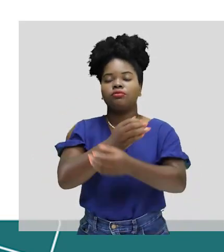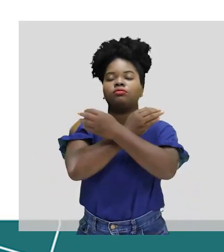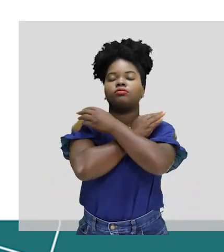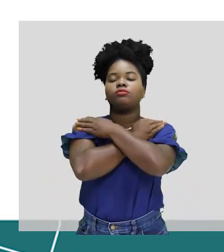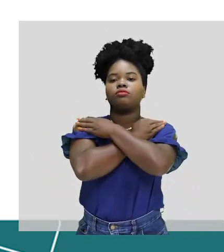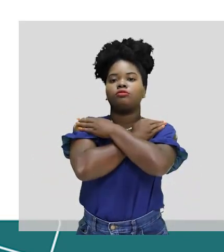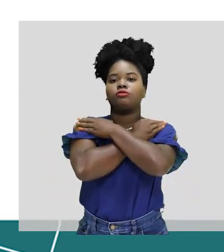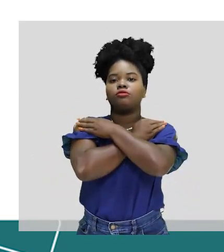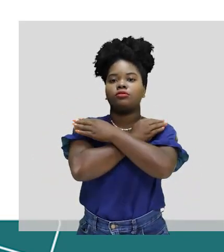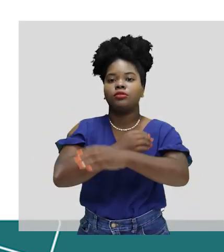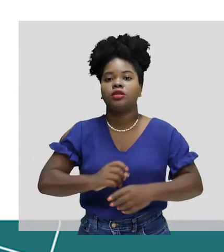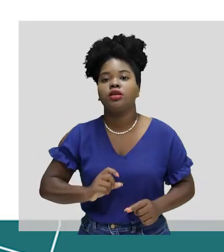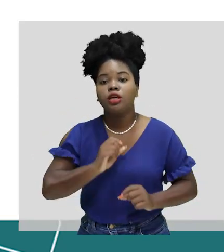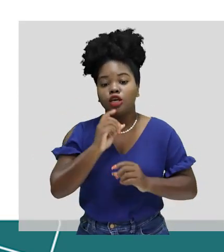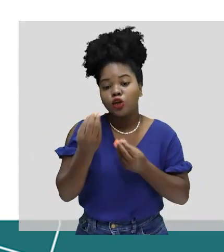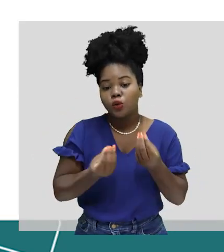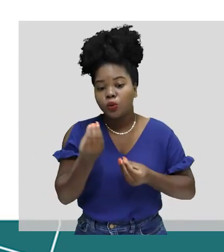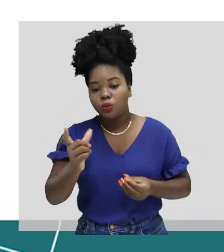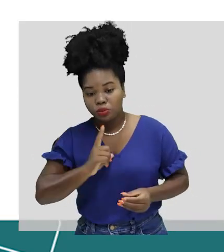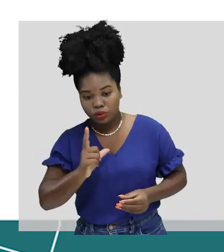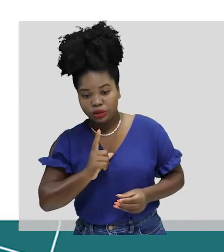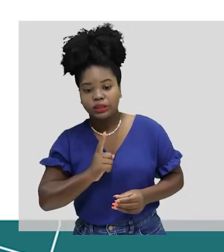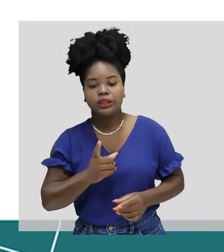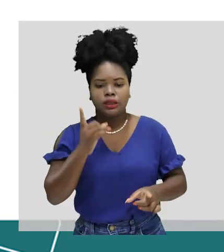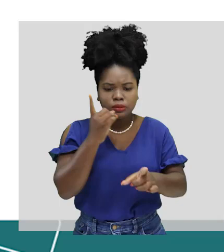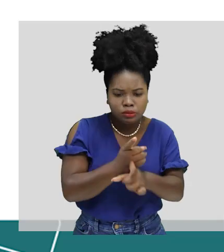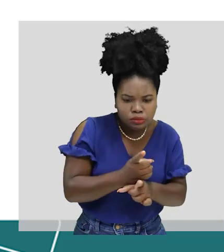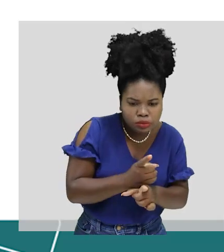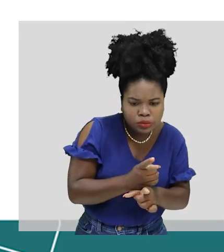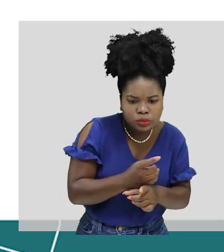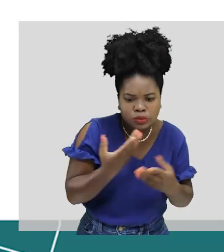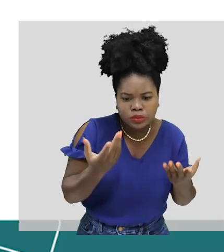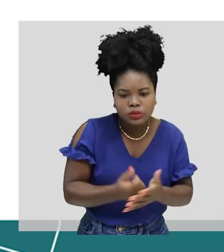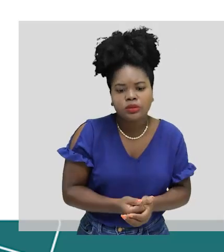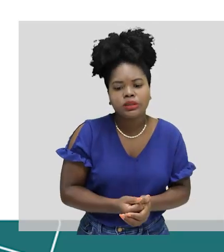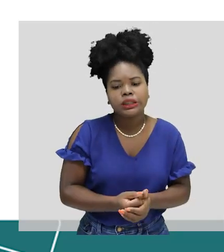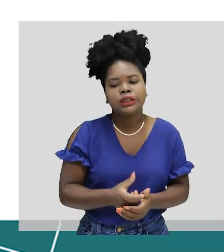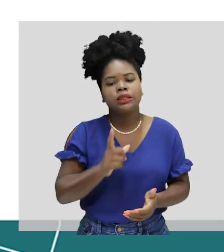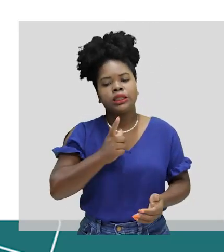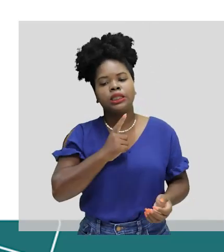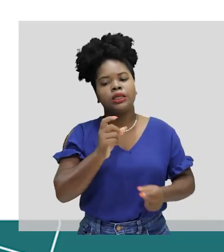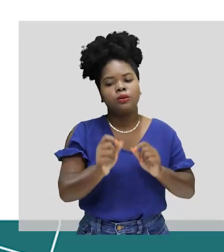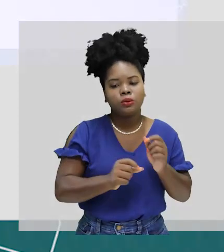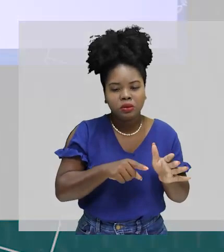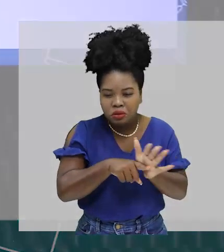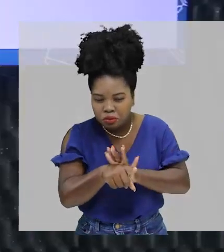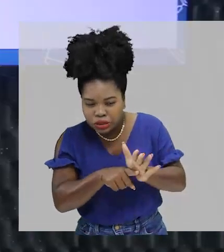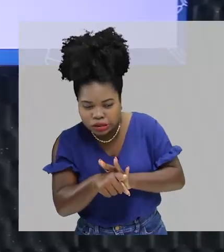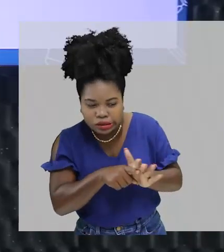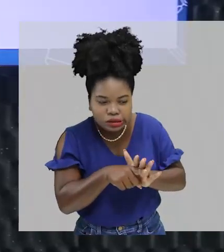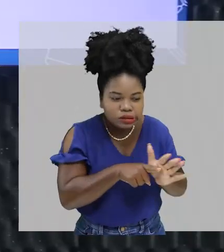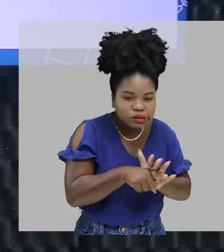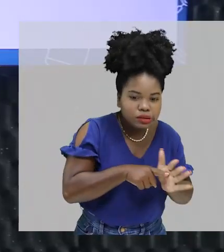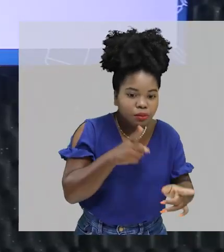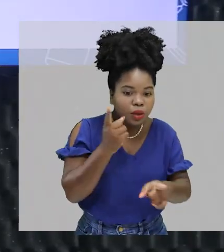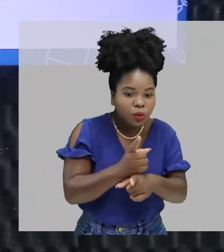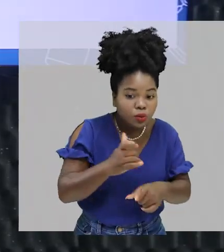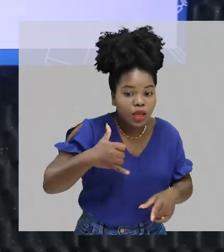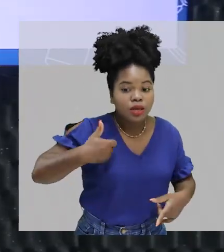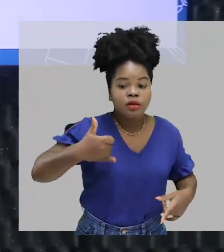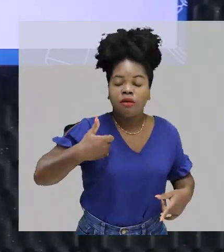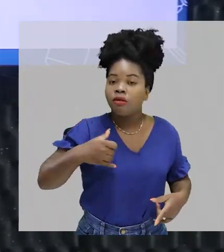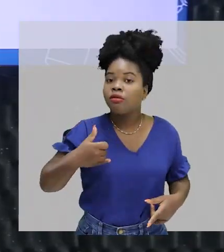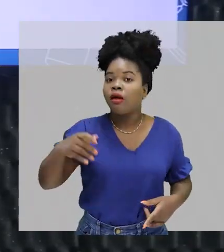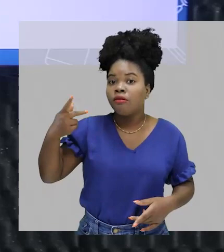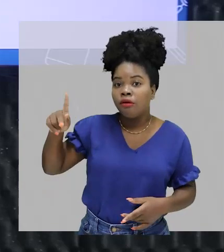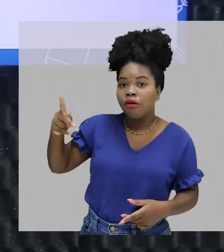né, há um grande interesse para se descobrir a idade, né, dessa múmia, né, a